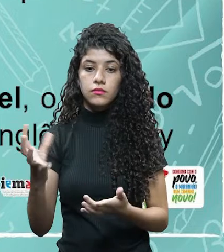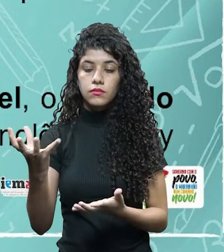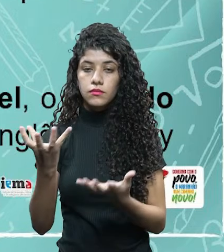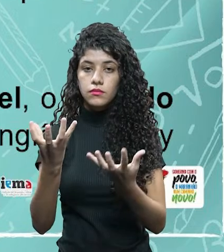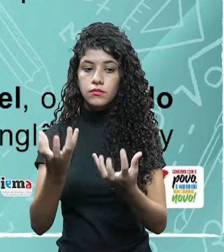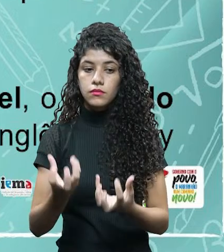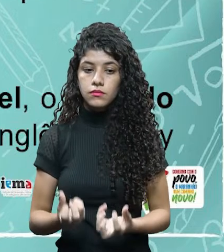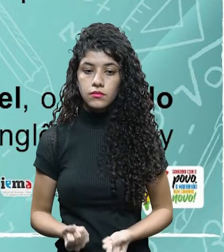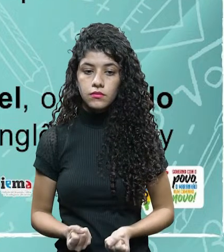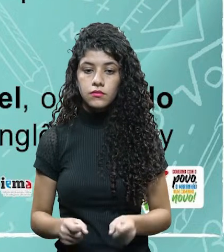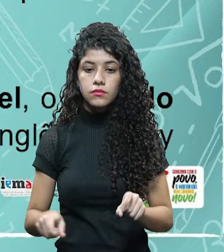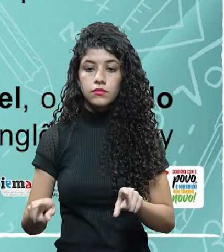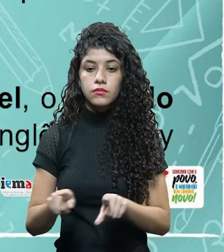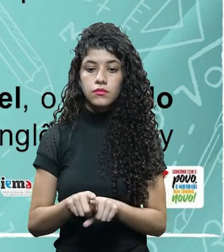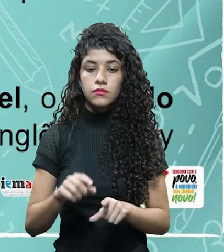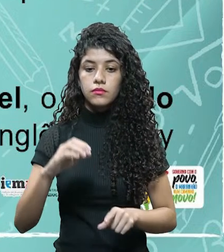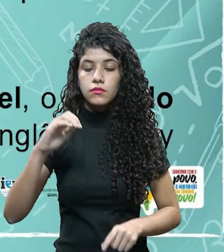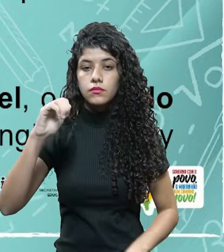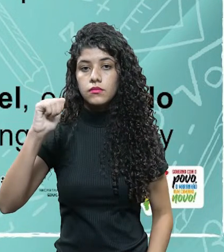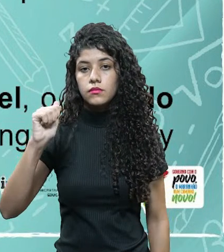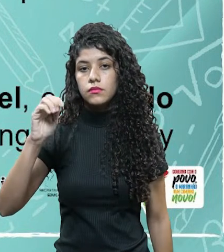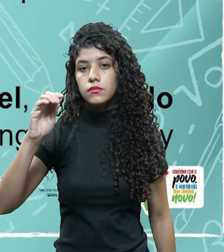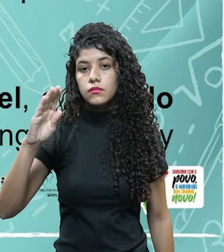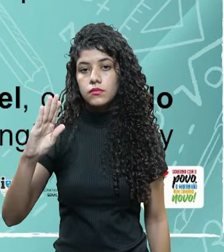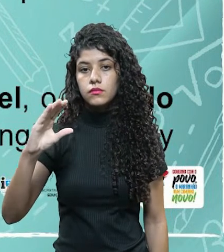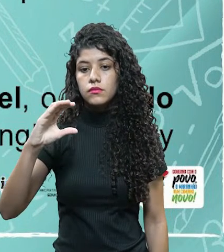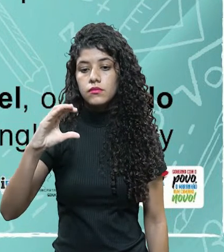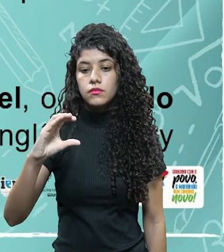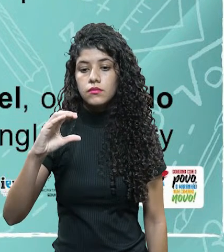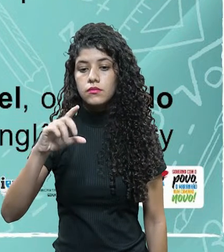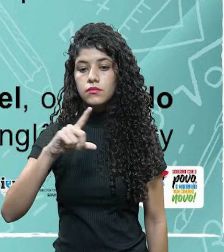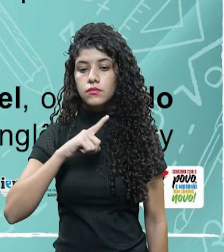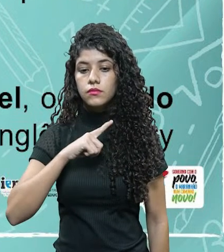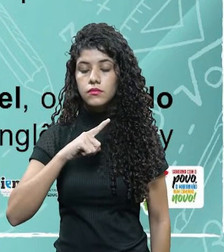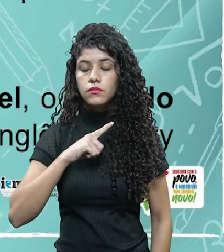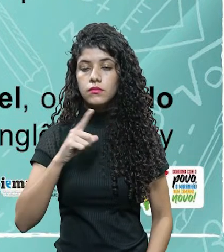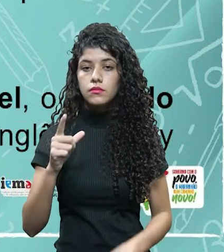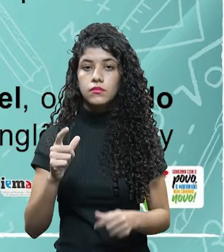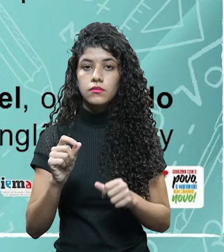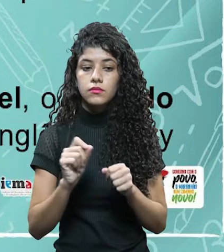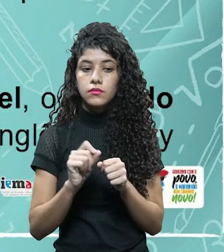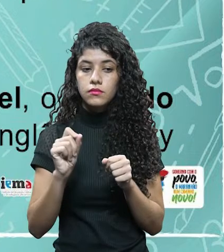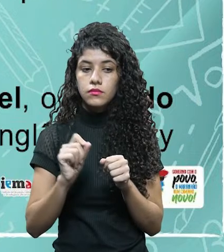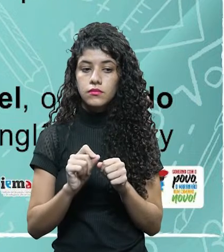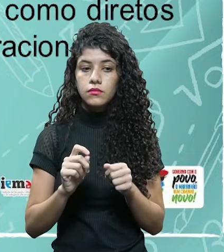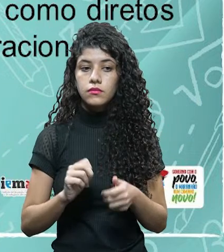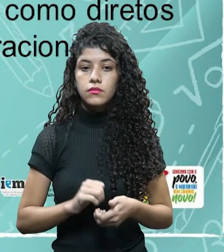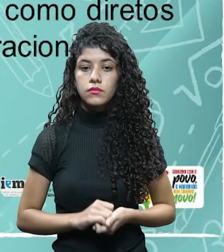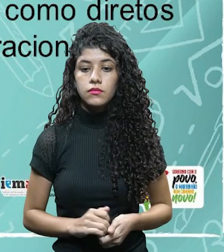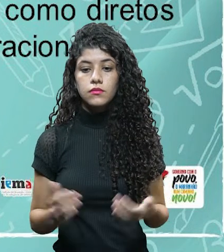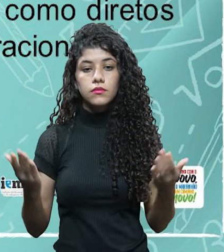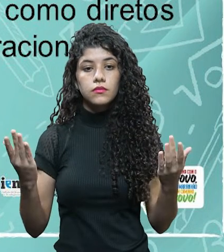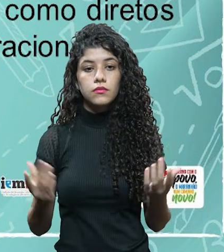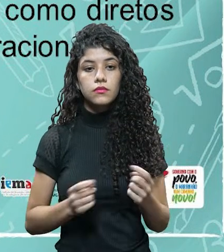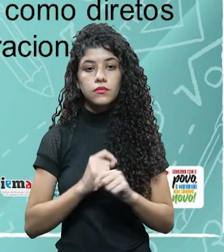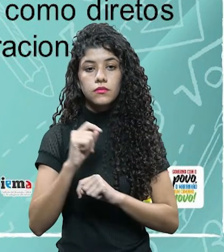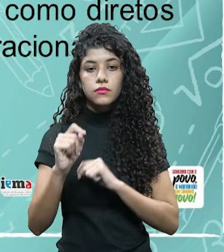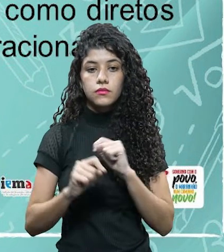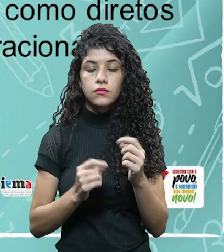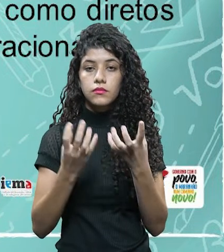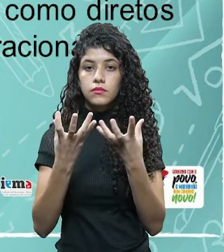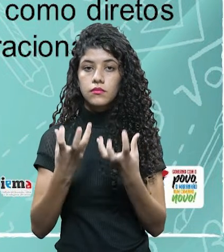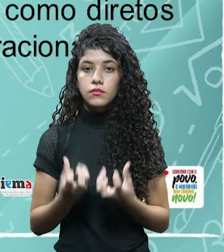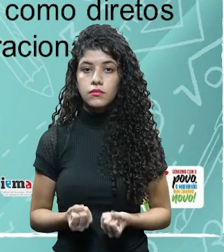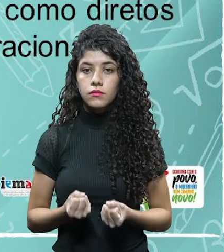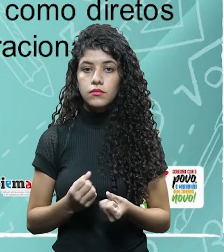por absorção e o método ABC, baseado em atividades. Então, vamos ver que o método